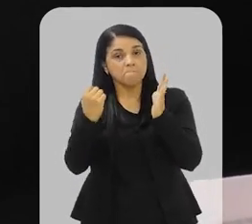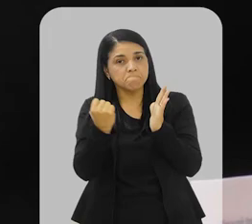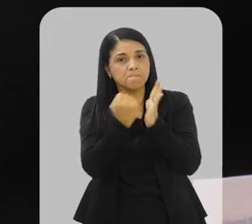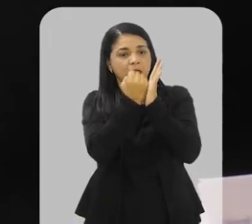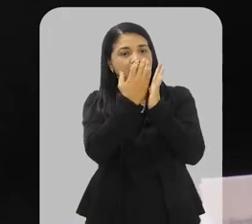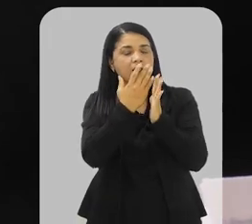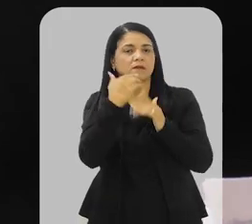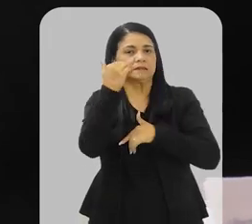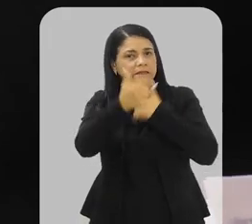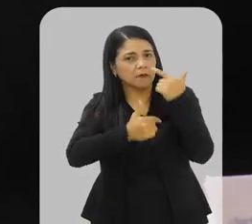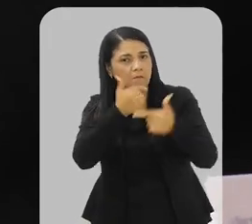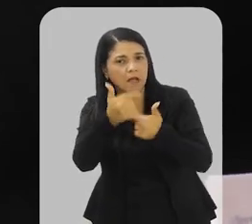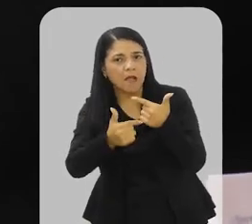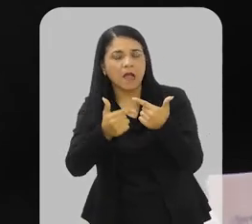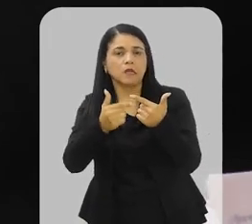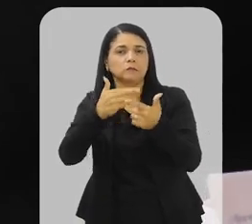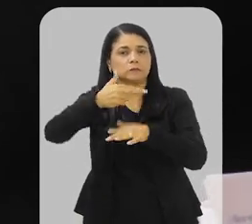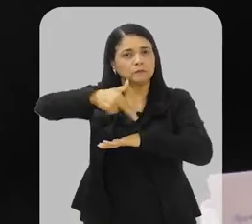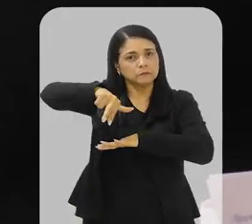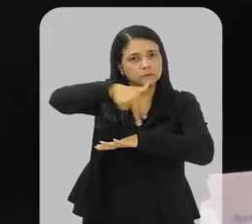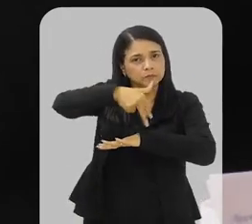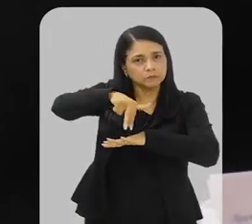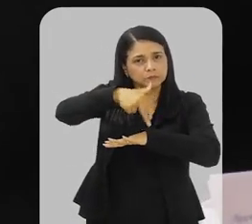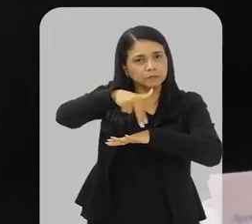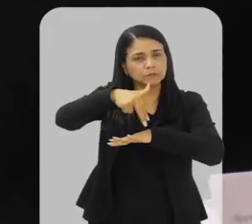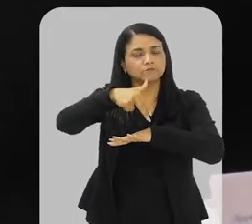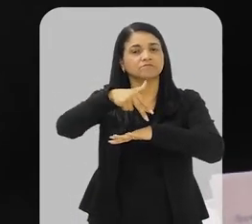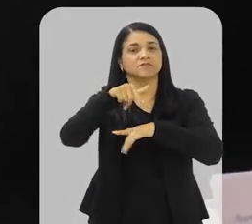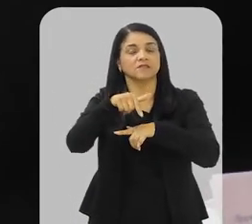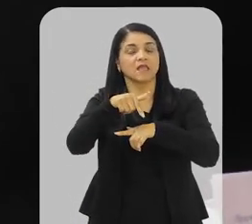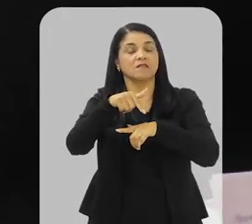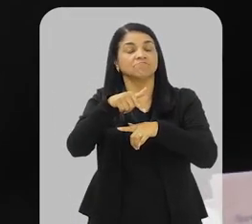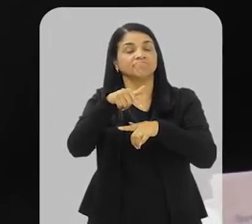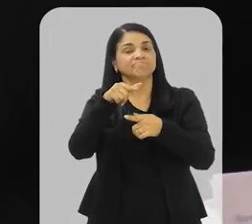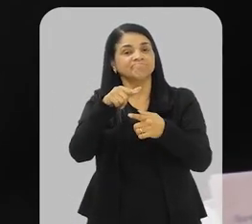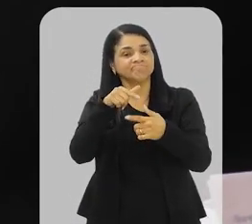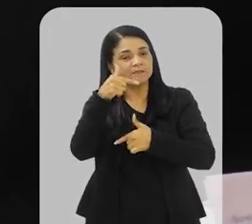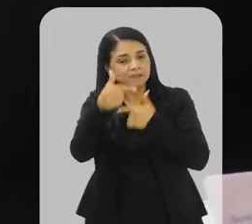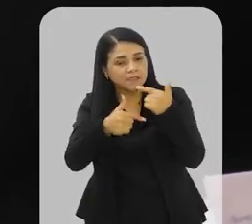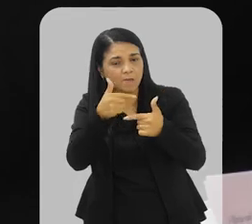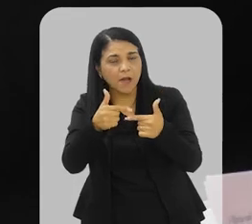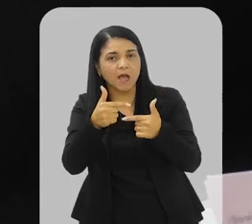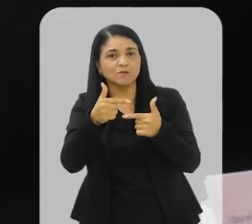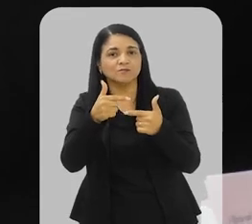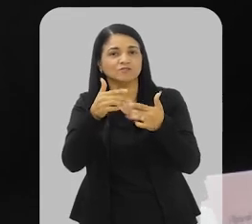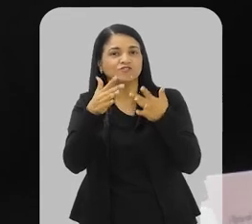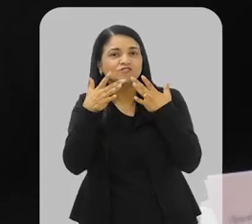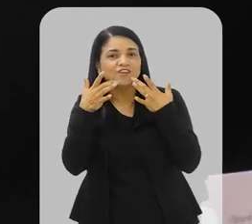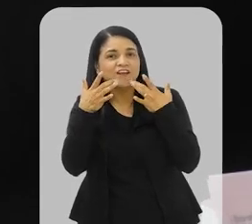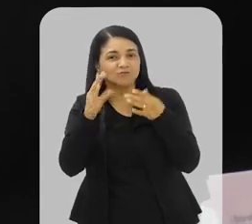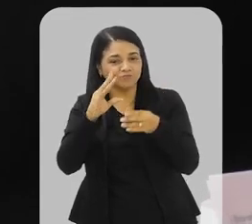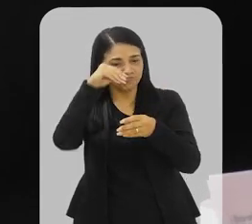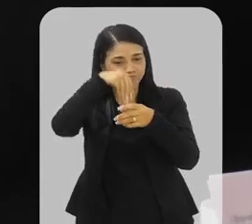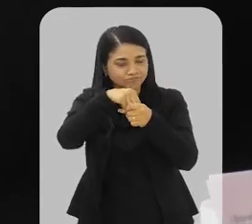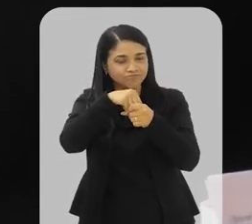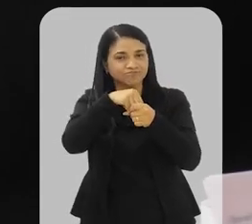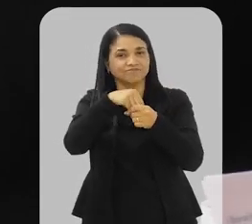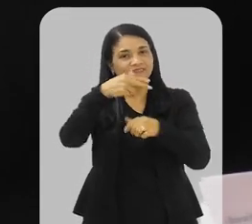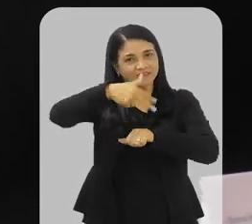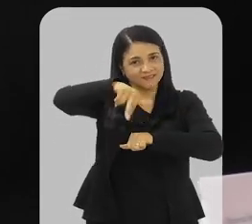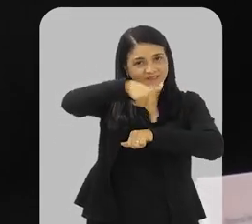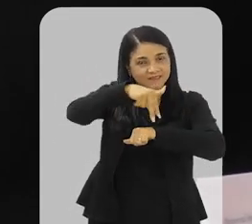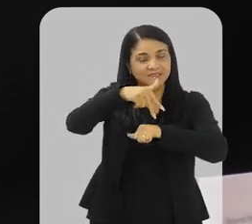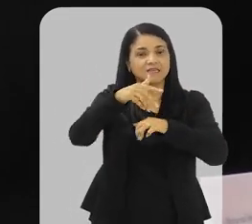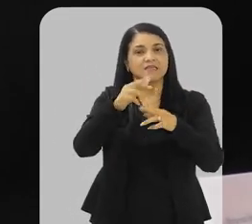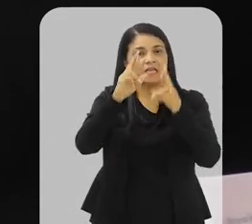tem sido a minha marca não só de trabalhos coreográficos que tem uma pegada muito mais cênica do que coreográfica eu aprendi no teatro e outras